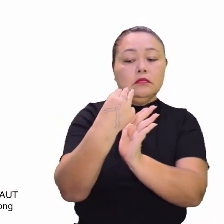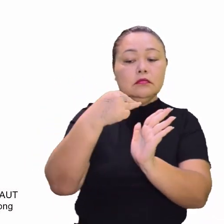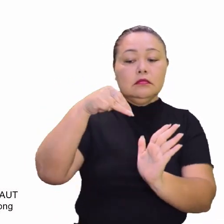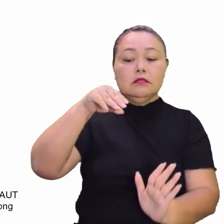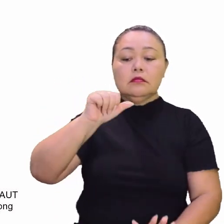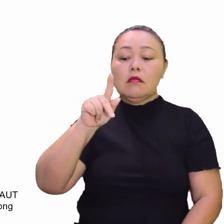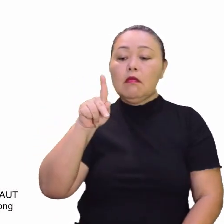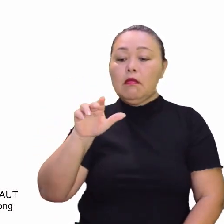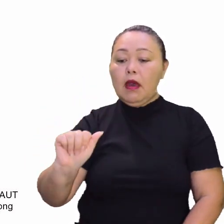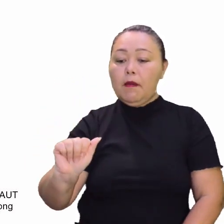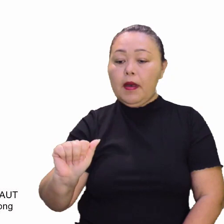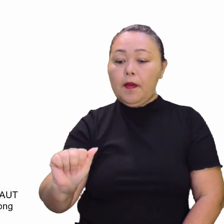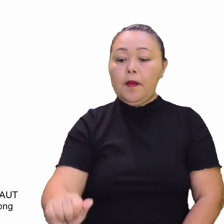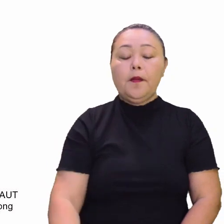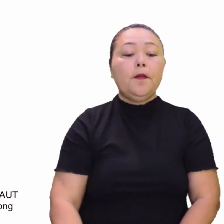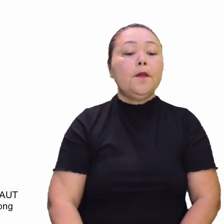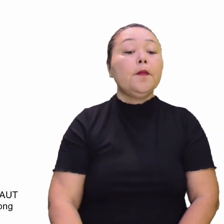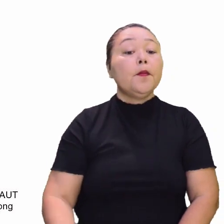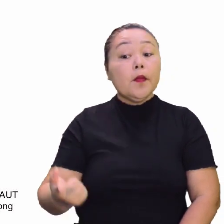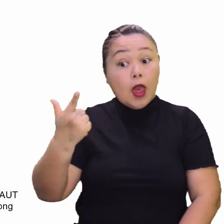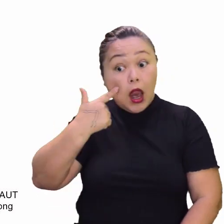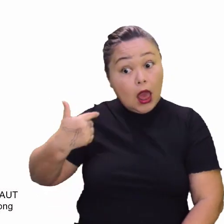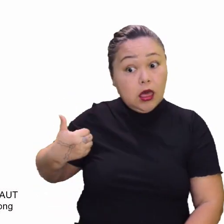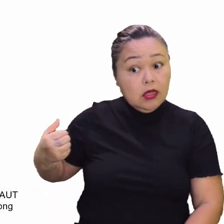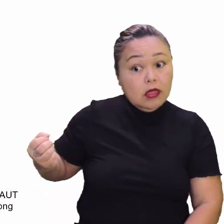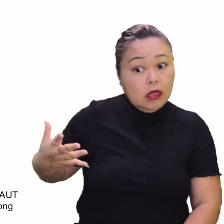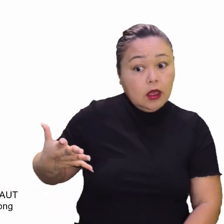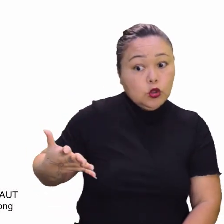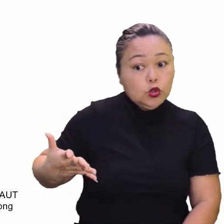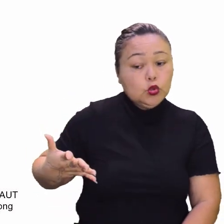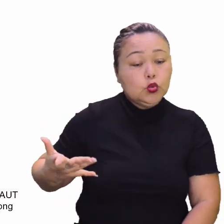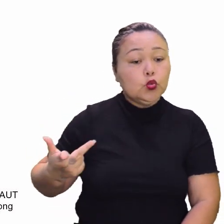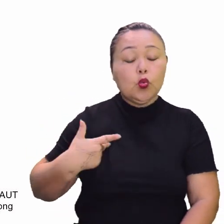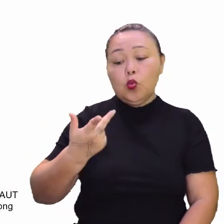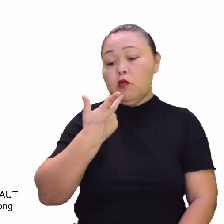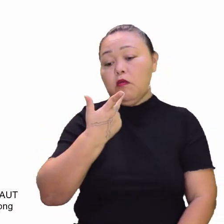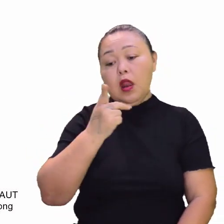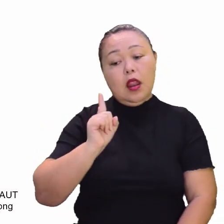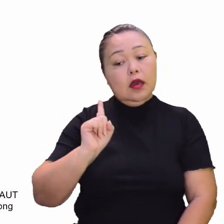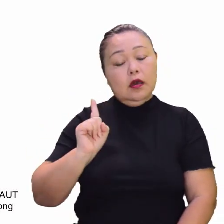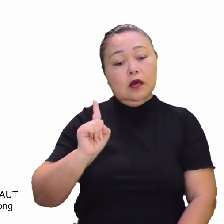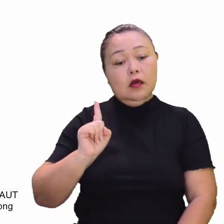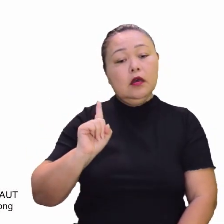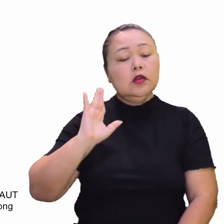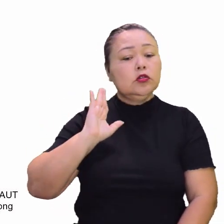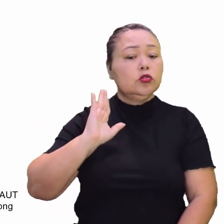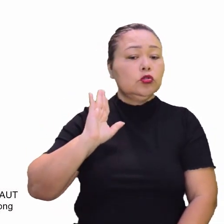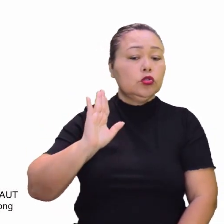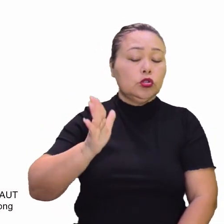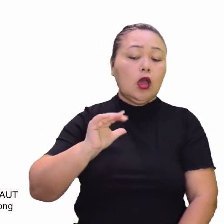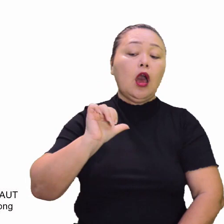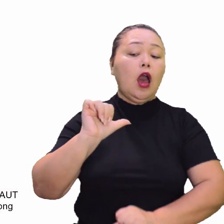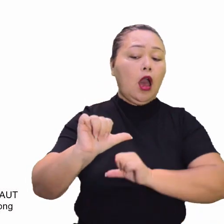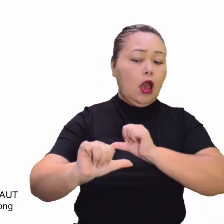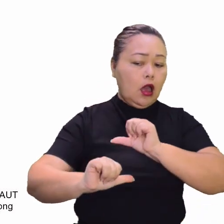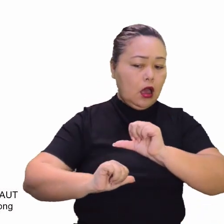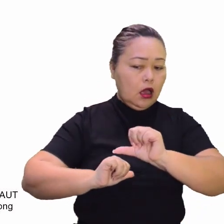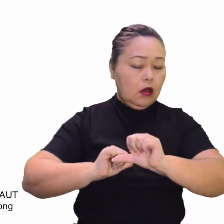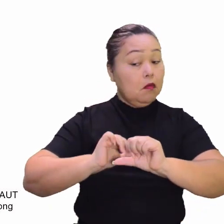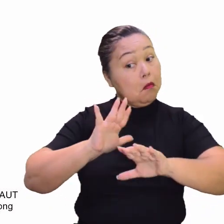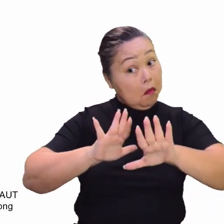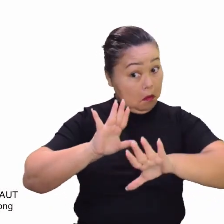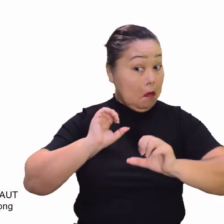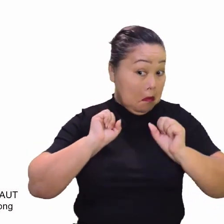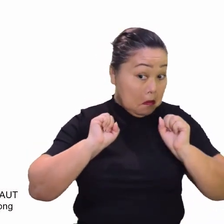No entanto, eu disse que ele é recente. Não disse que ele não pode já estar sendo modificado